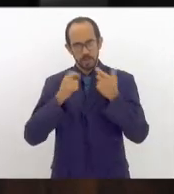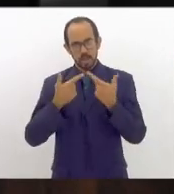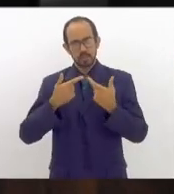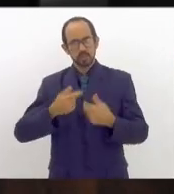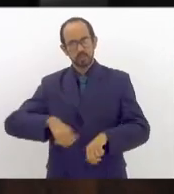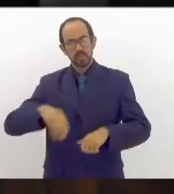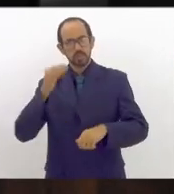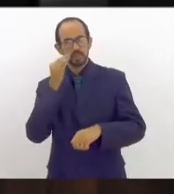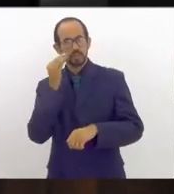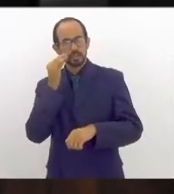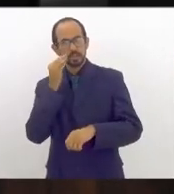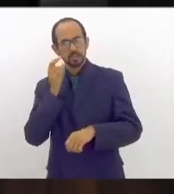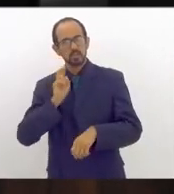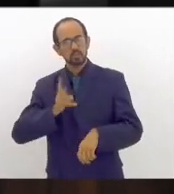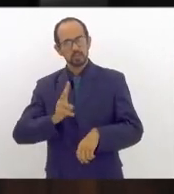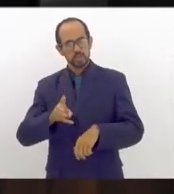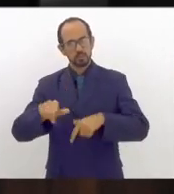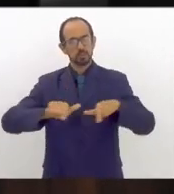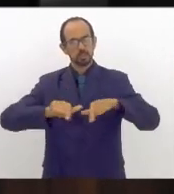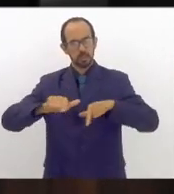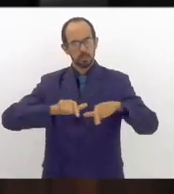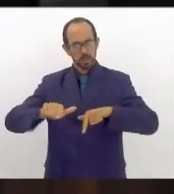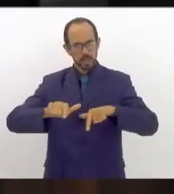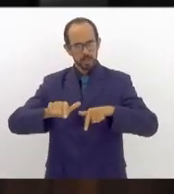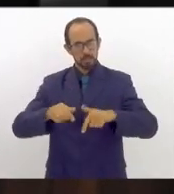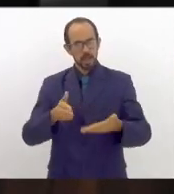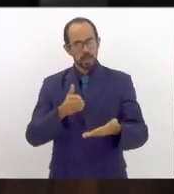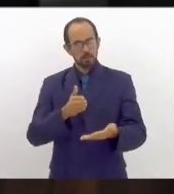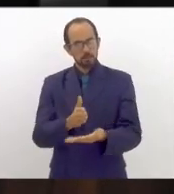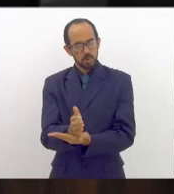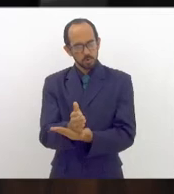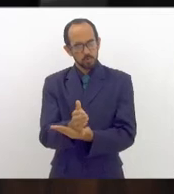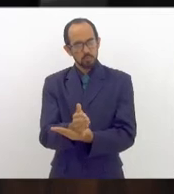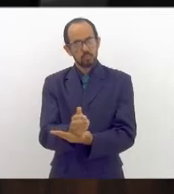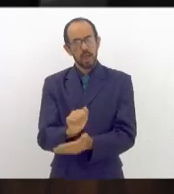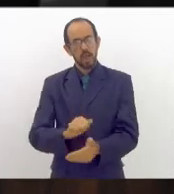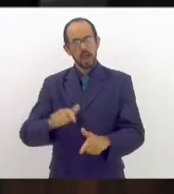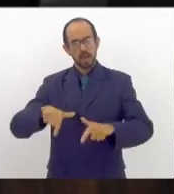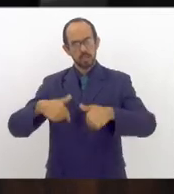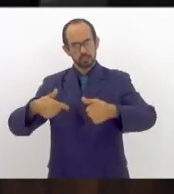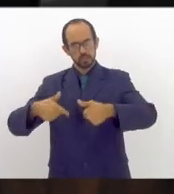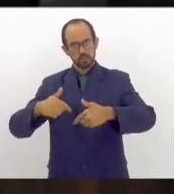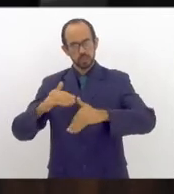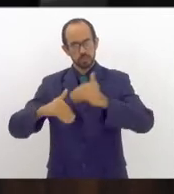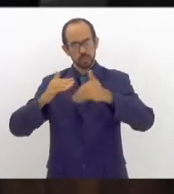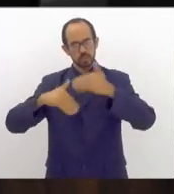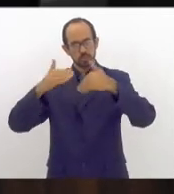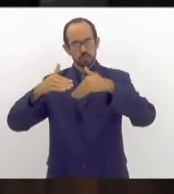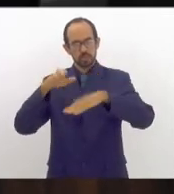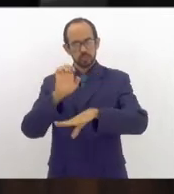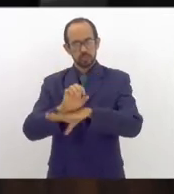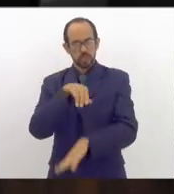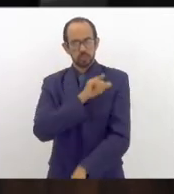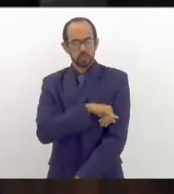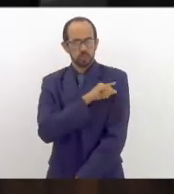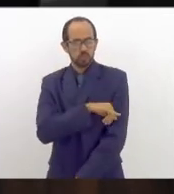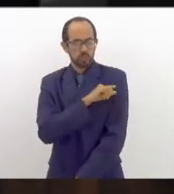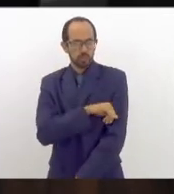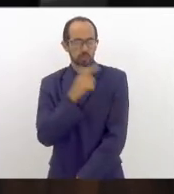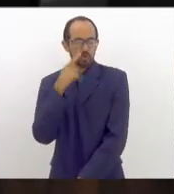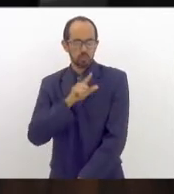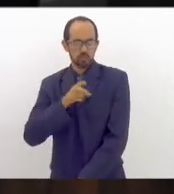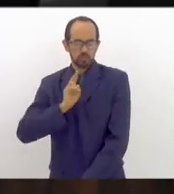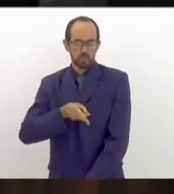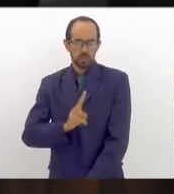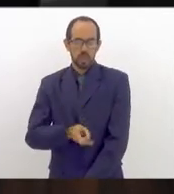procurado trabalhar de maneira coordenada com os poderes instituições para provar medidas que favoreçam o crescimento do Estado do Rio de Janeiro para que possamos seguir esse